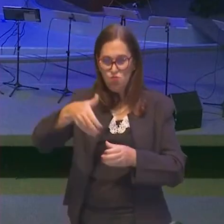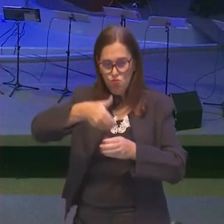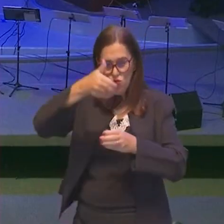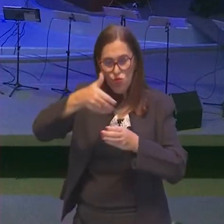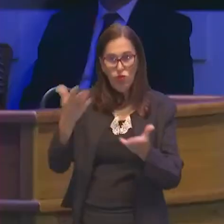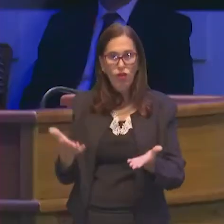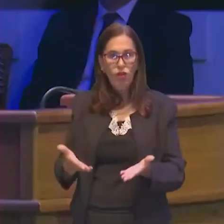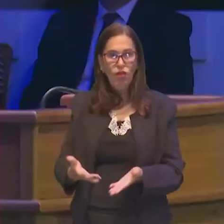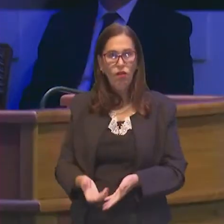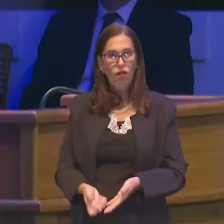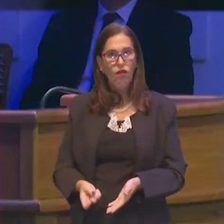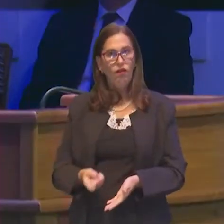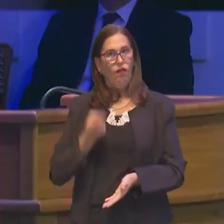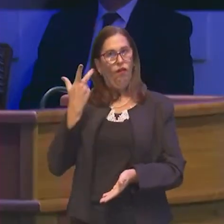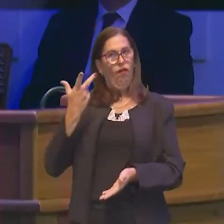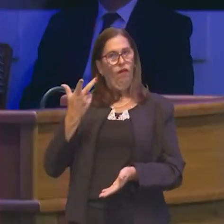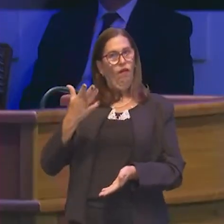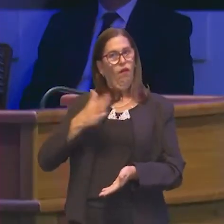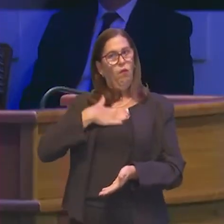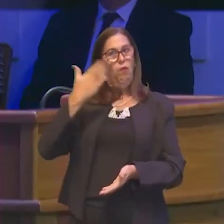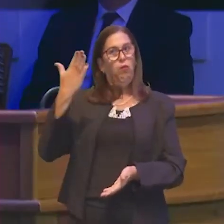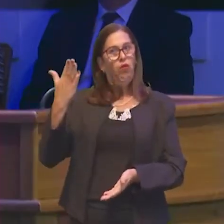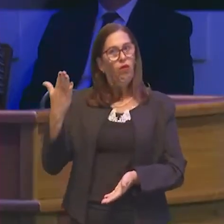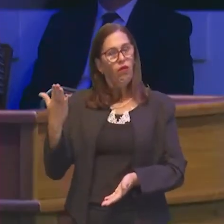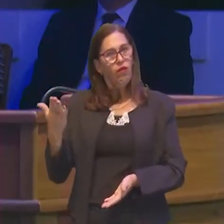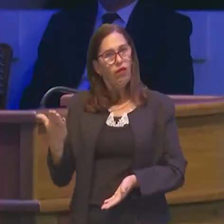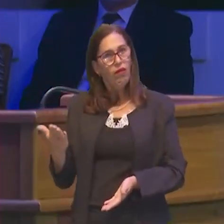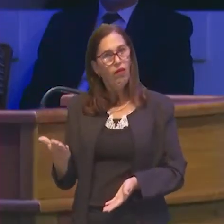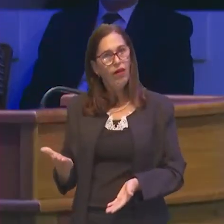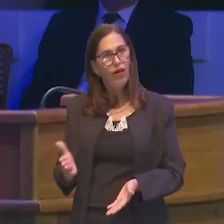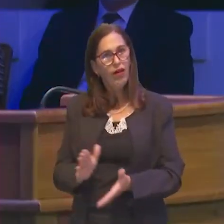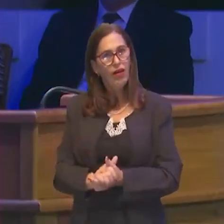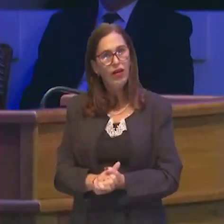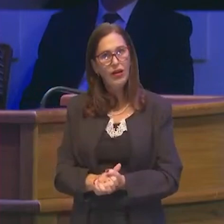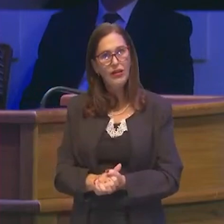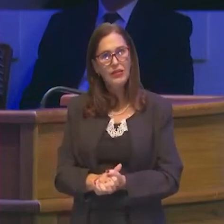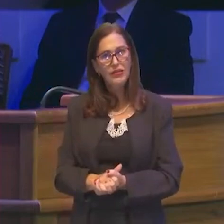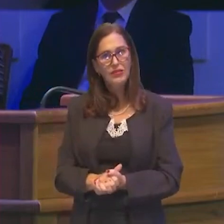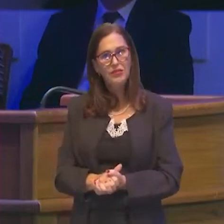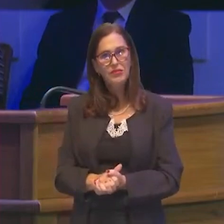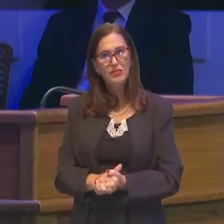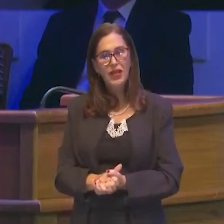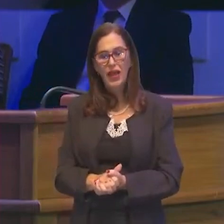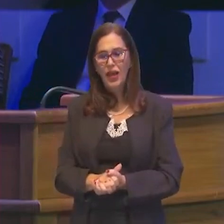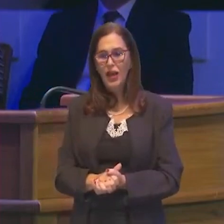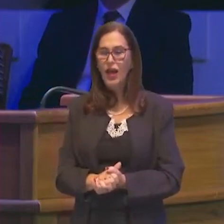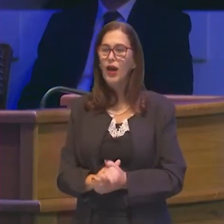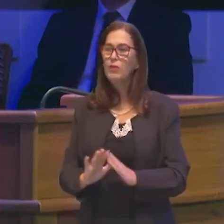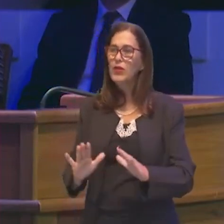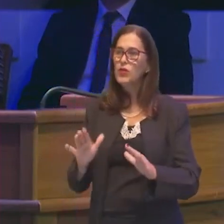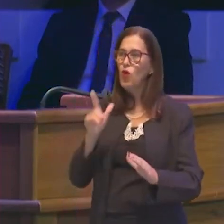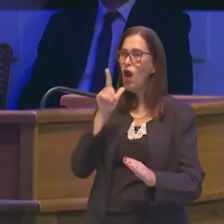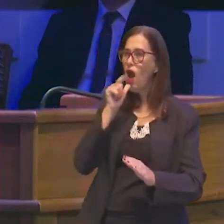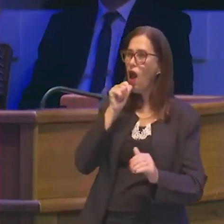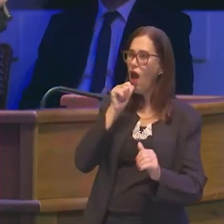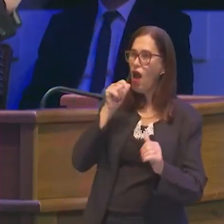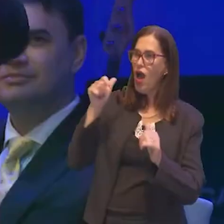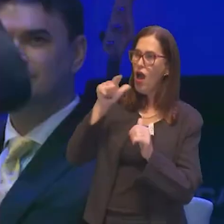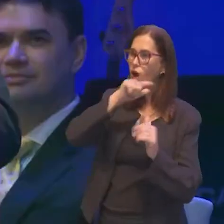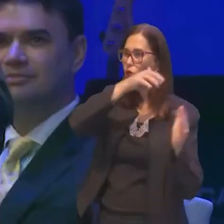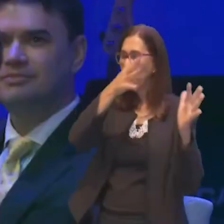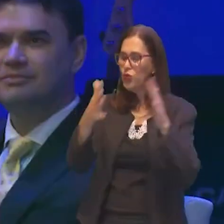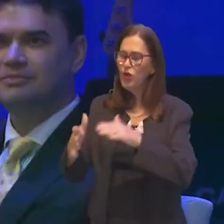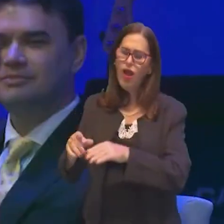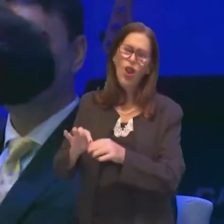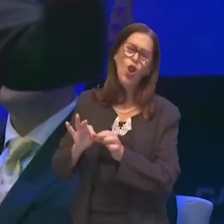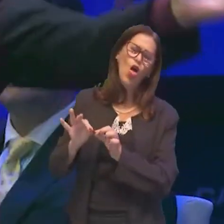coisa absurda. Que coisa absurda. O indivíduo está lá na praia, no meio do nada, lá em Maldivas,